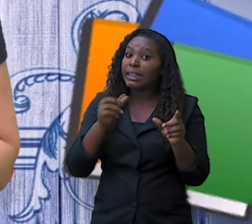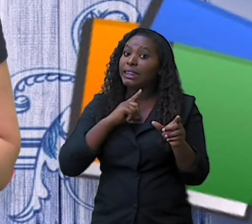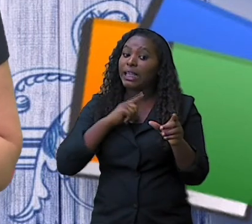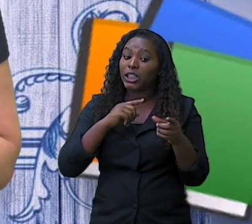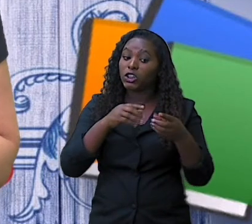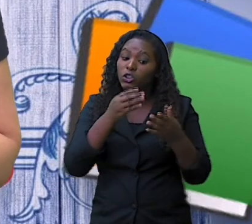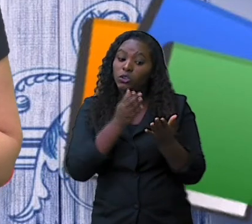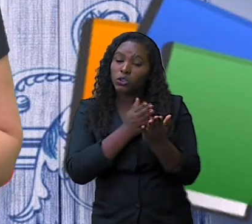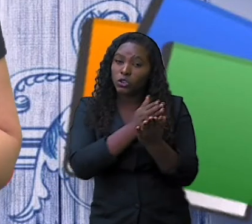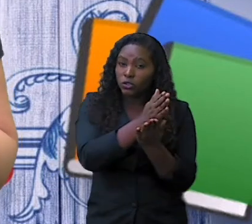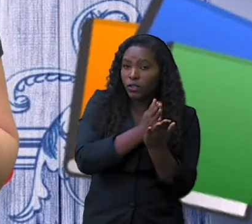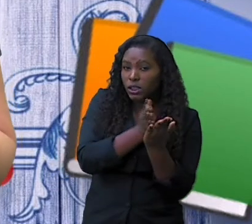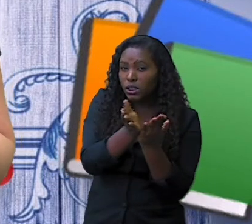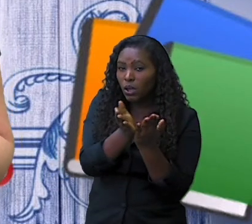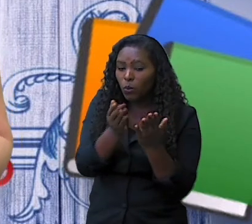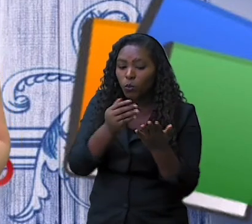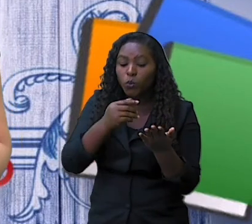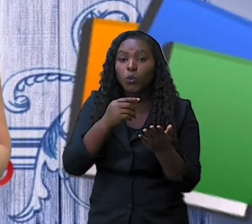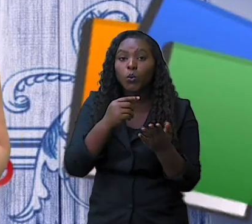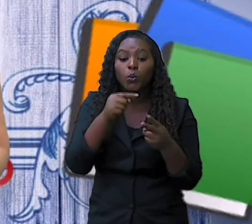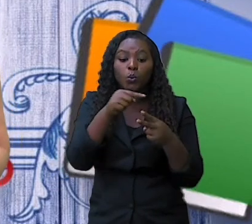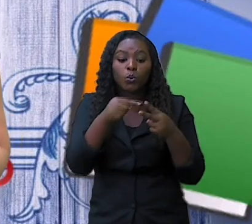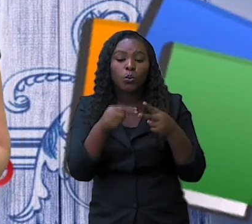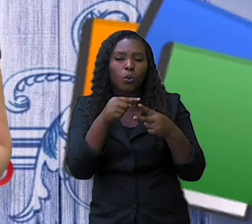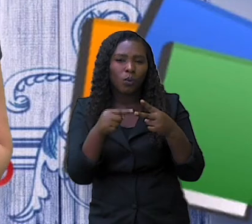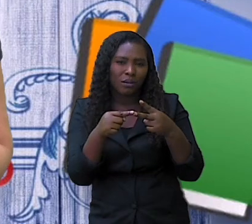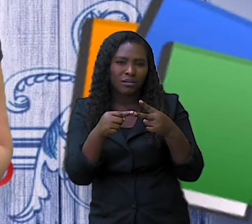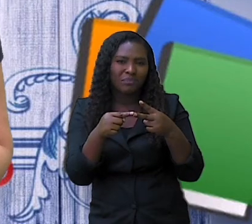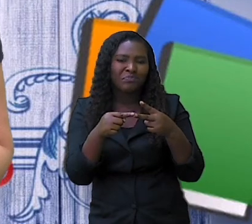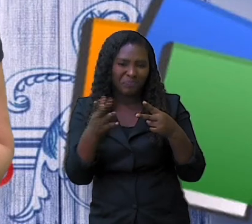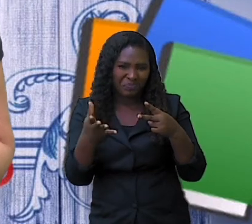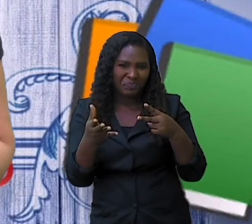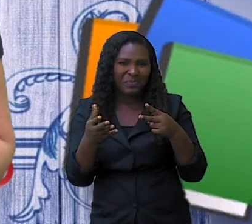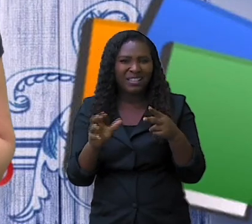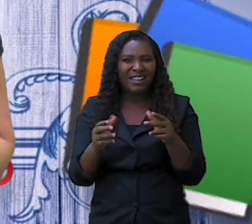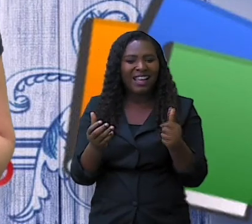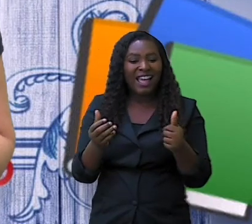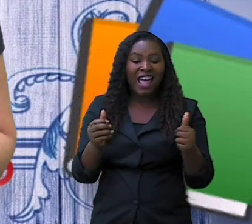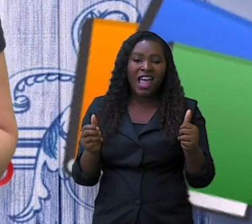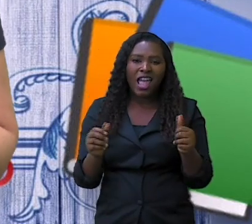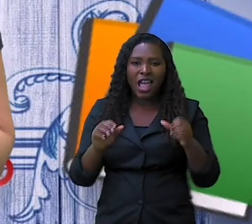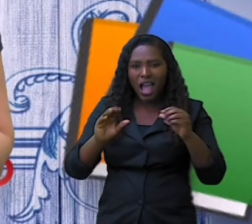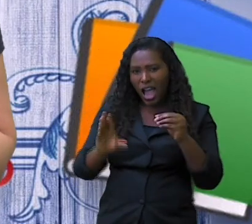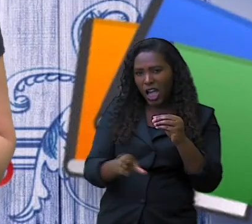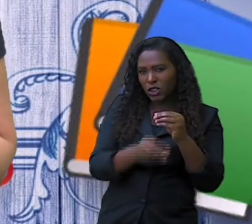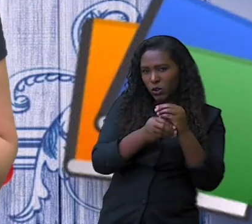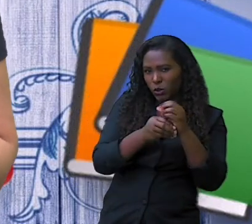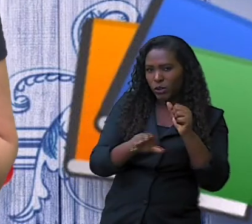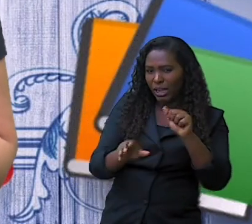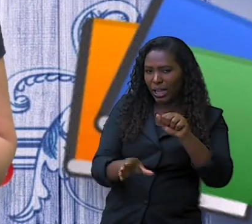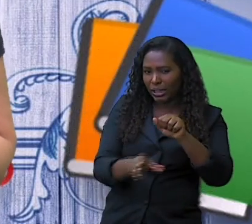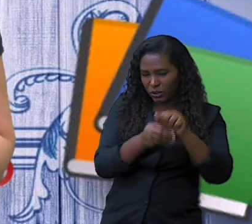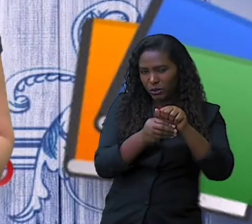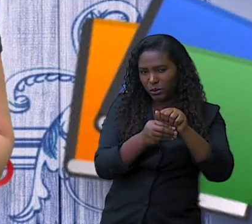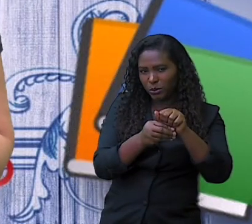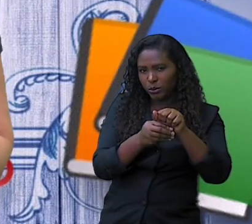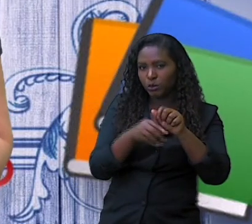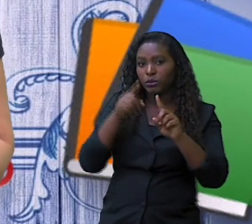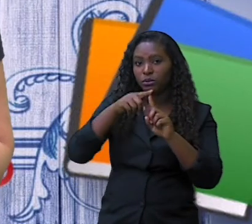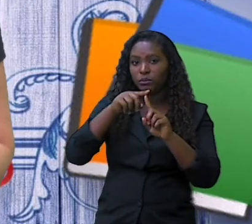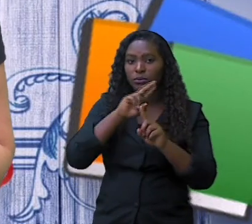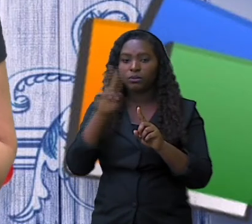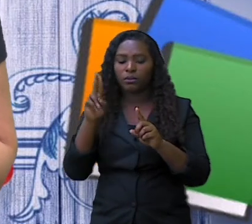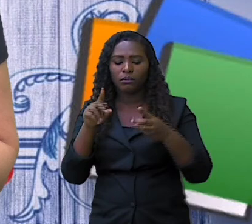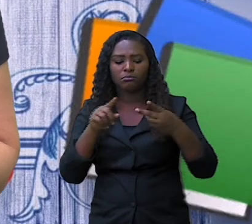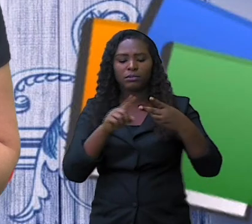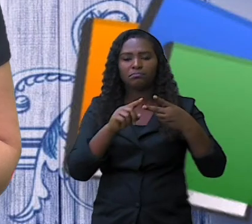adjunto adnominal. Bem, vamos falar um pouquinho mais sobre esses termos acessórios da oração. Acessório é porque são aqueles que podem